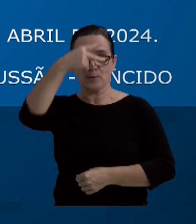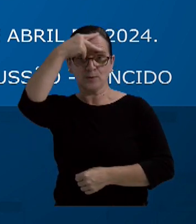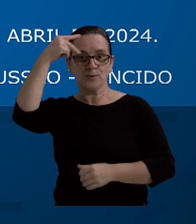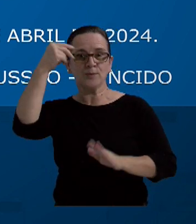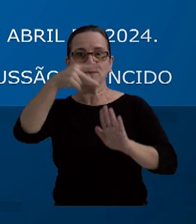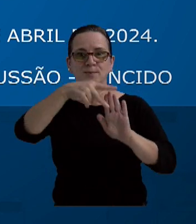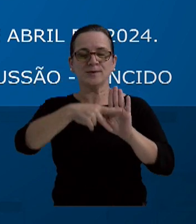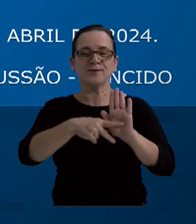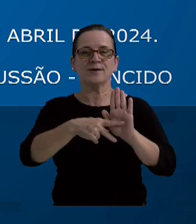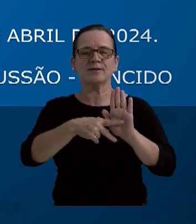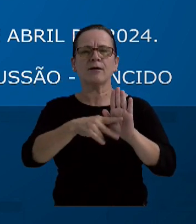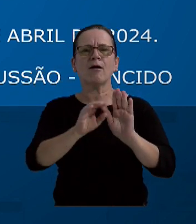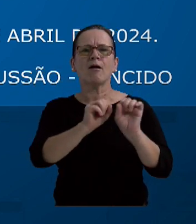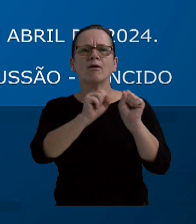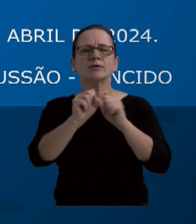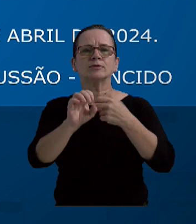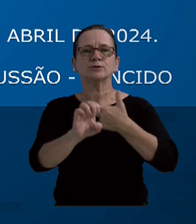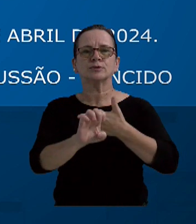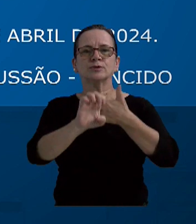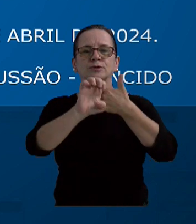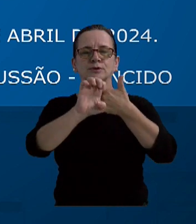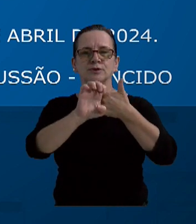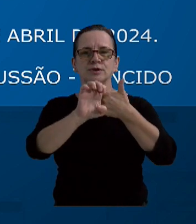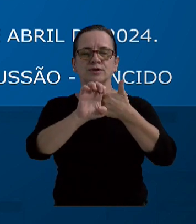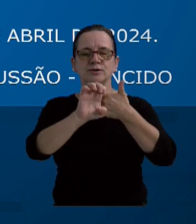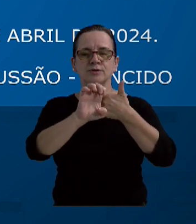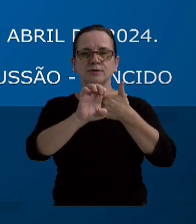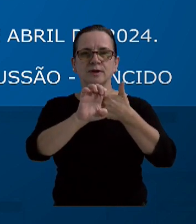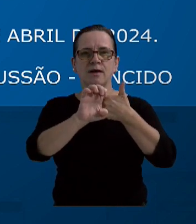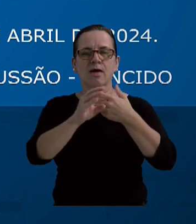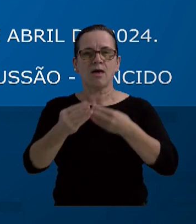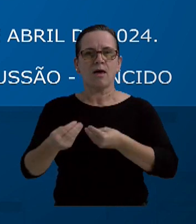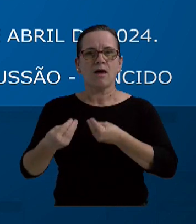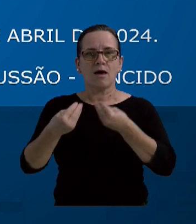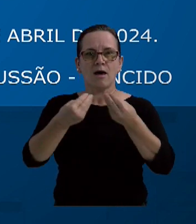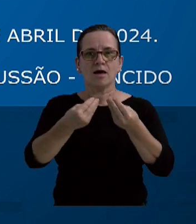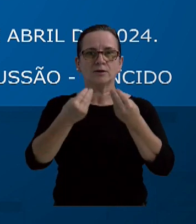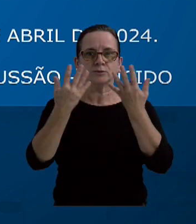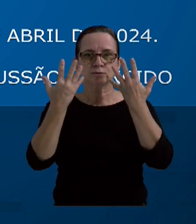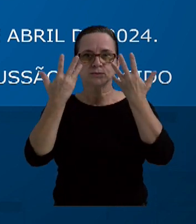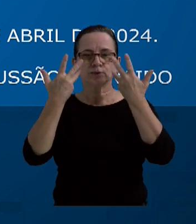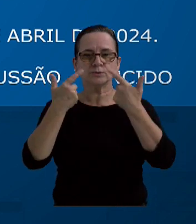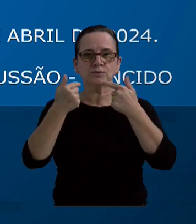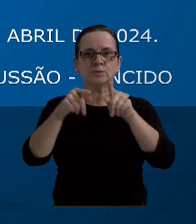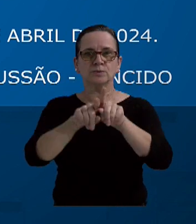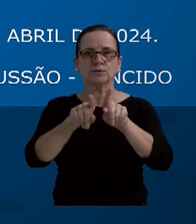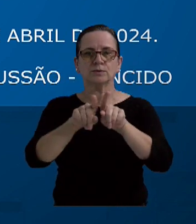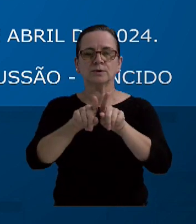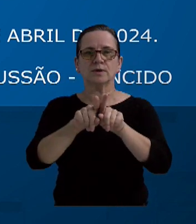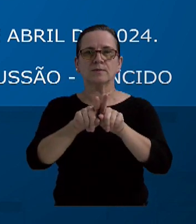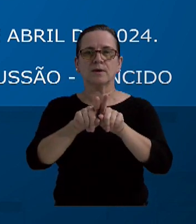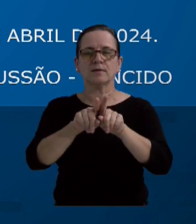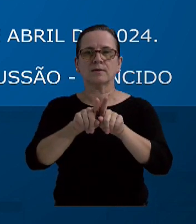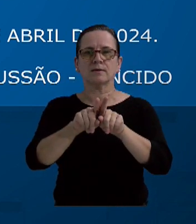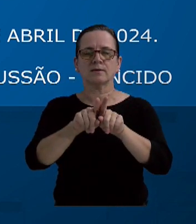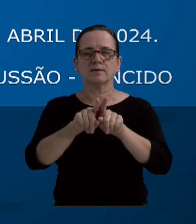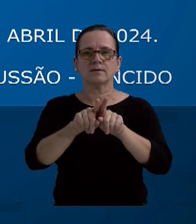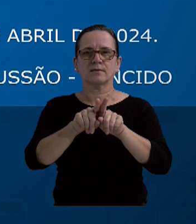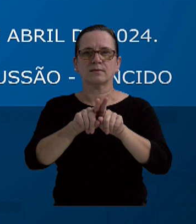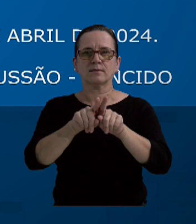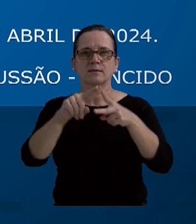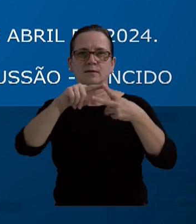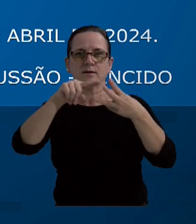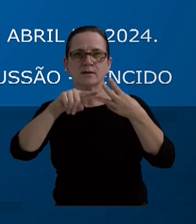Municipal que autoriza o poder executivo Municipal a doar sem encargos Azul par que tem ilimitada três